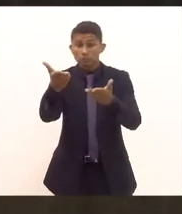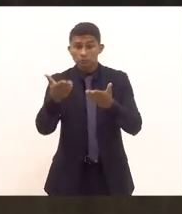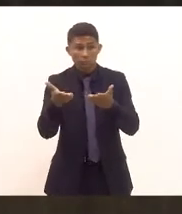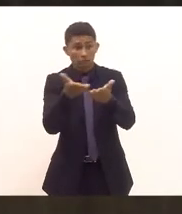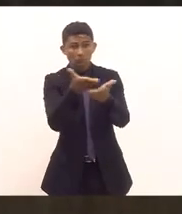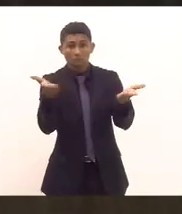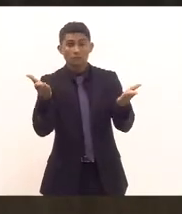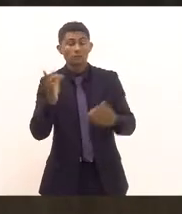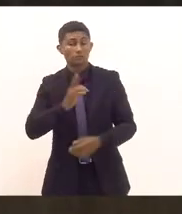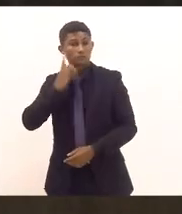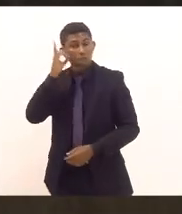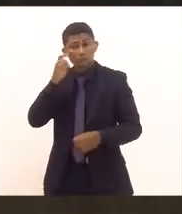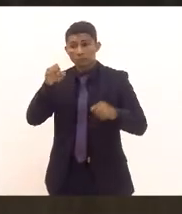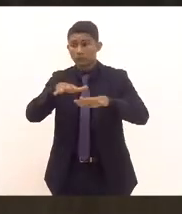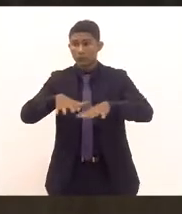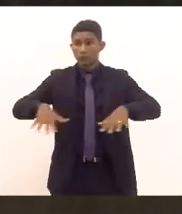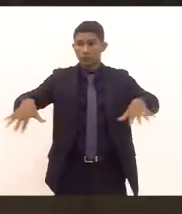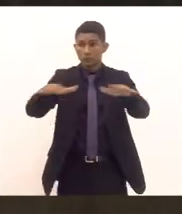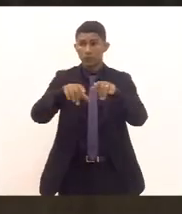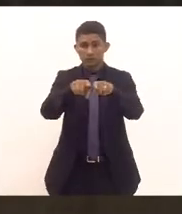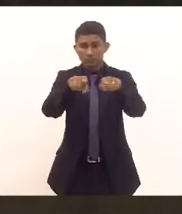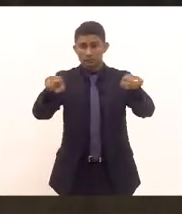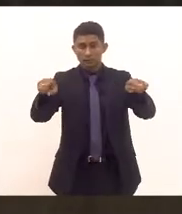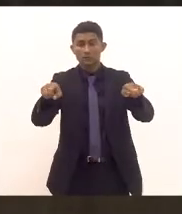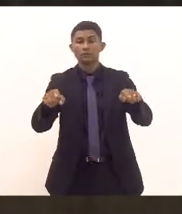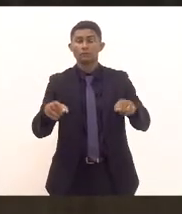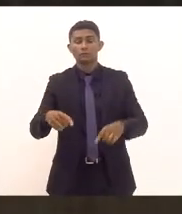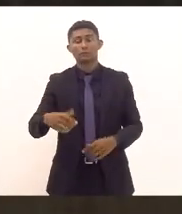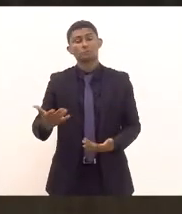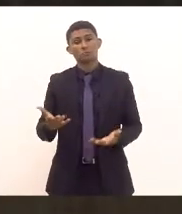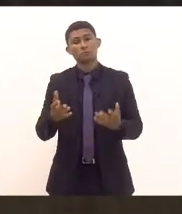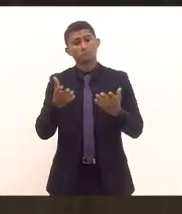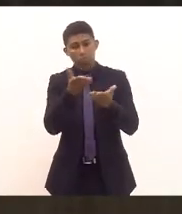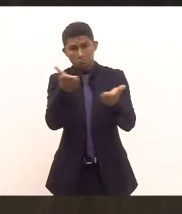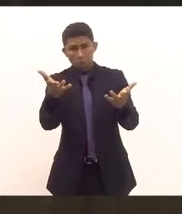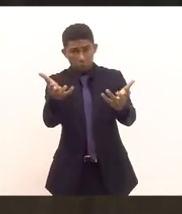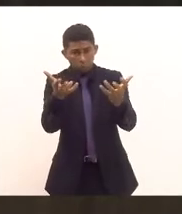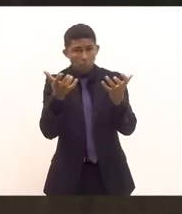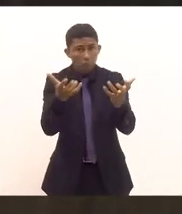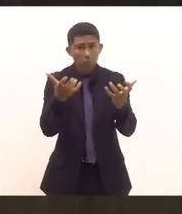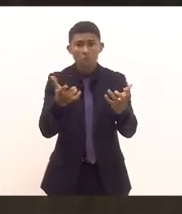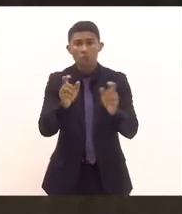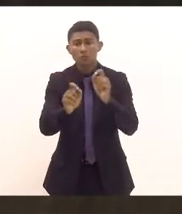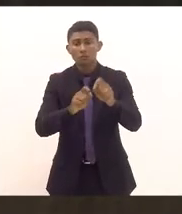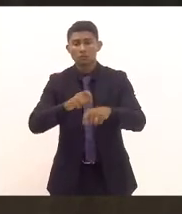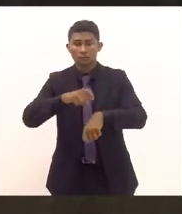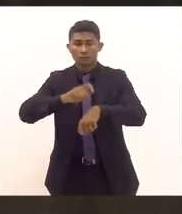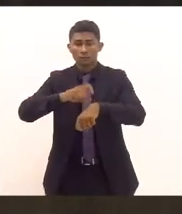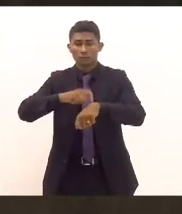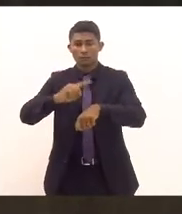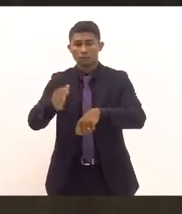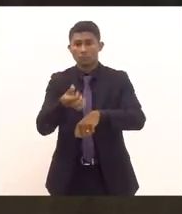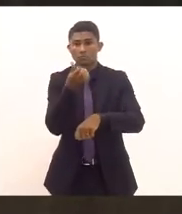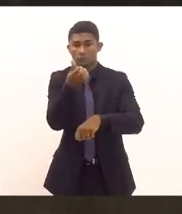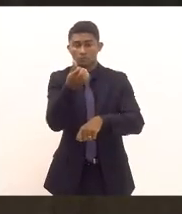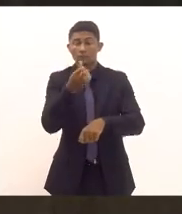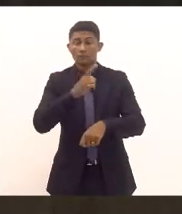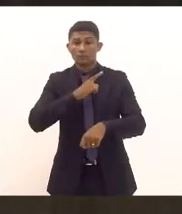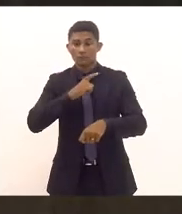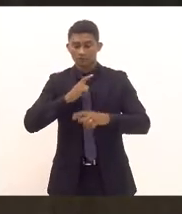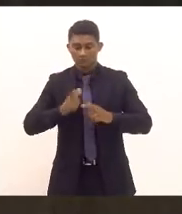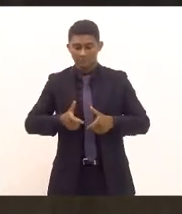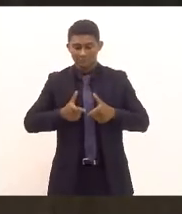os deputados e deputadas que possam vir aqui prestigiar a partir das dezoito horas a